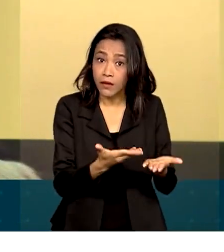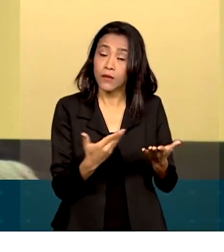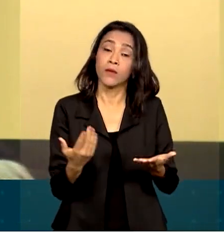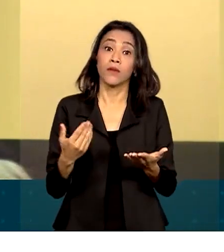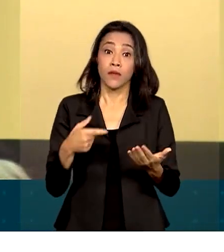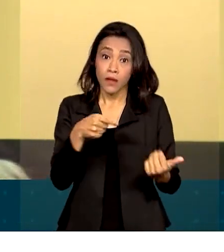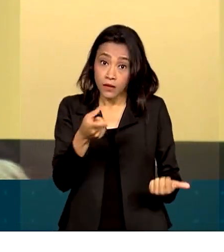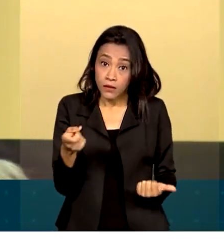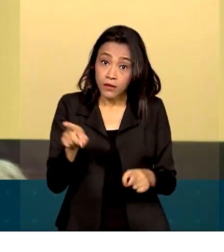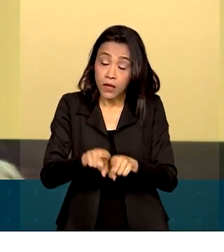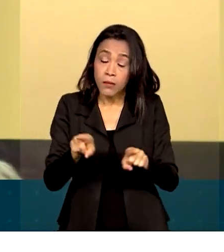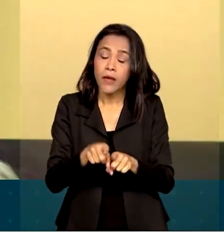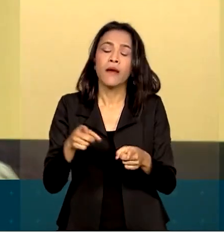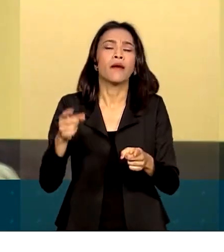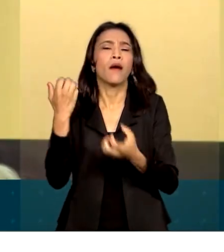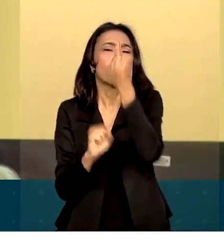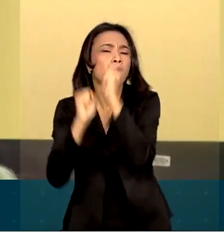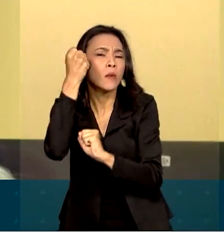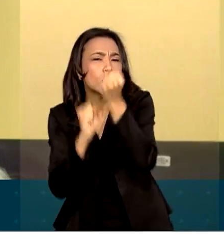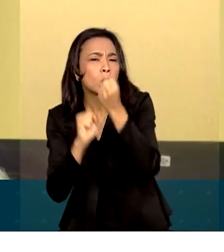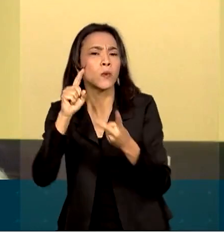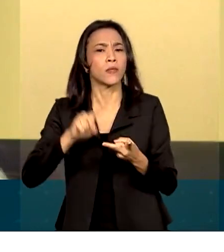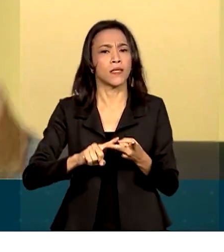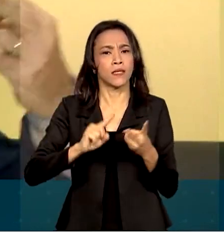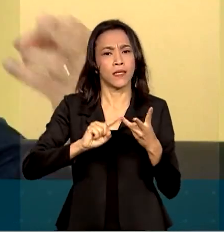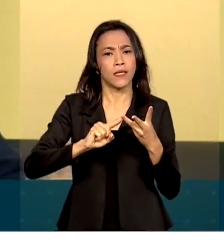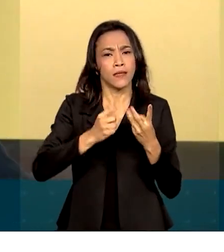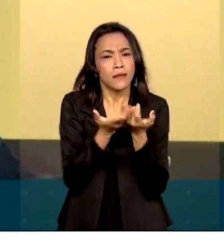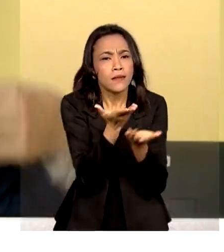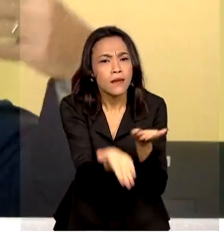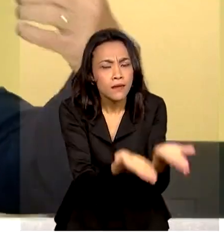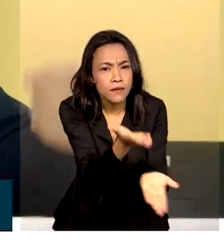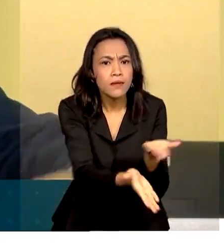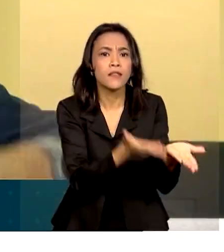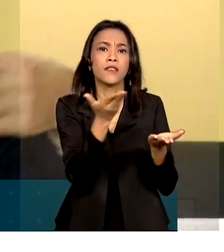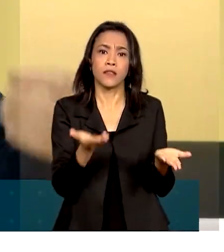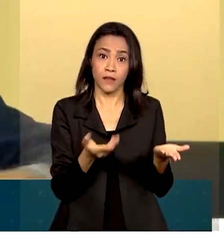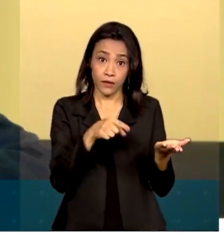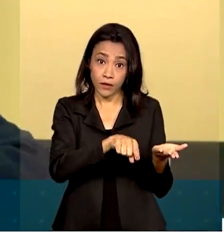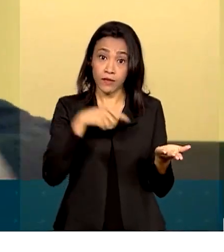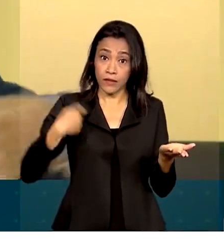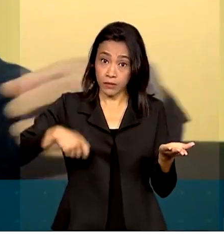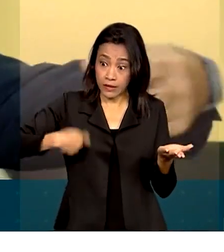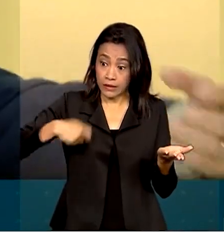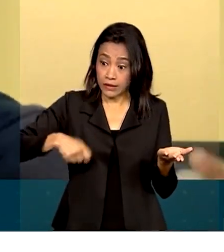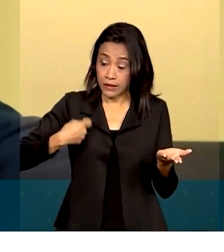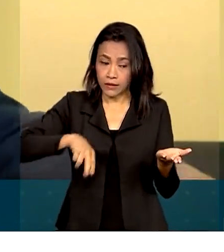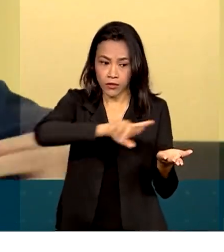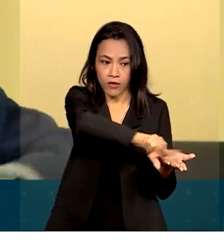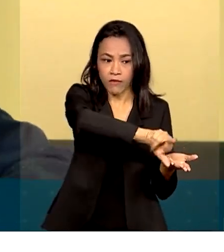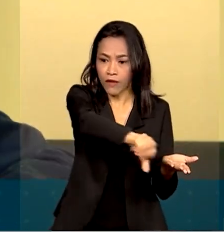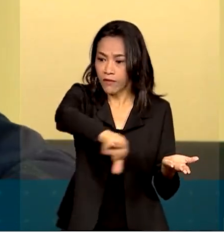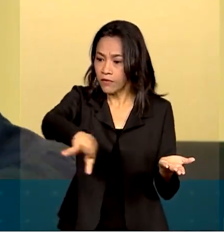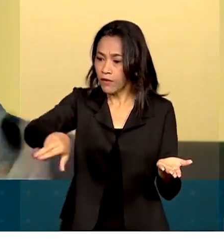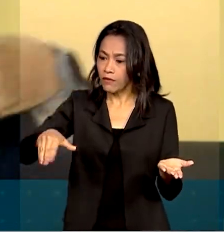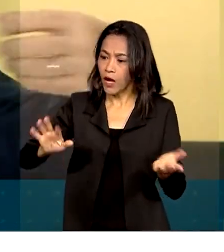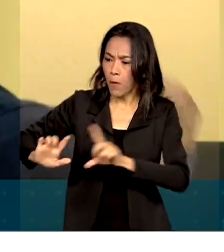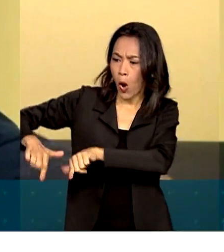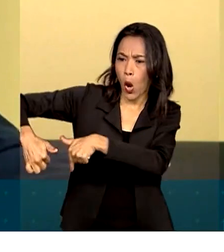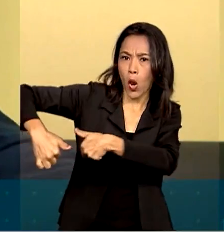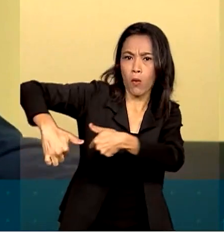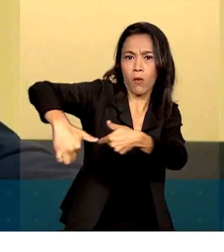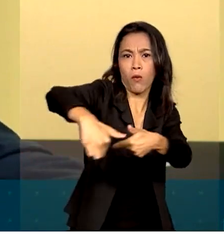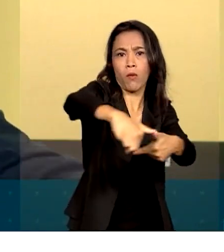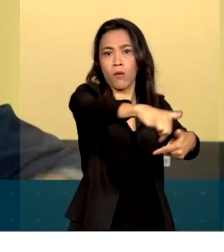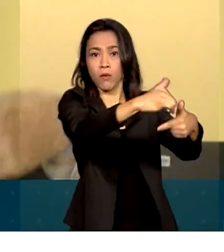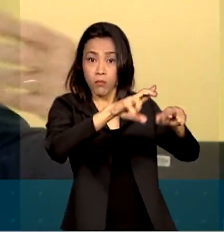indústria, isso gira a economia de serviços também, na medida em que será necessário toda uma cadeia de valor que